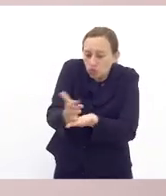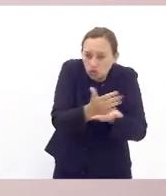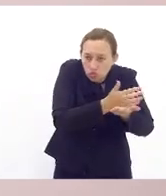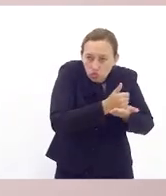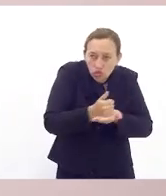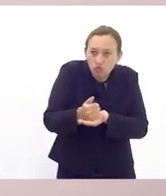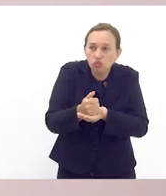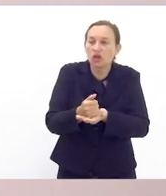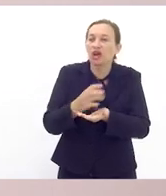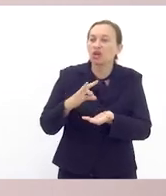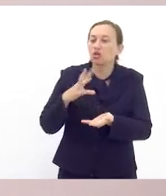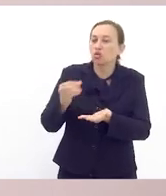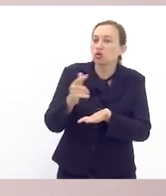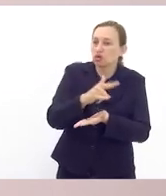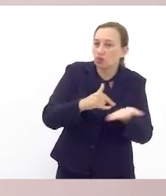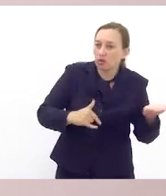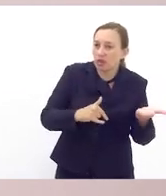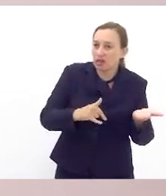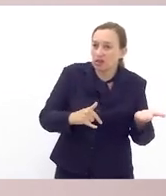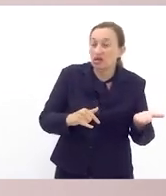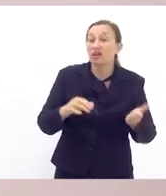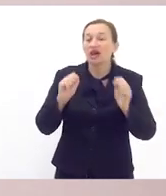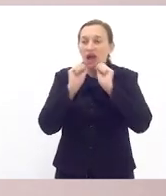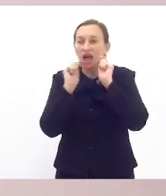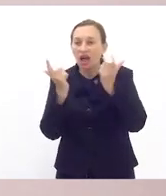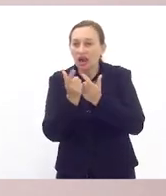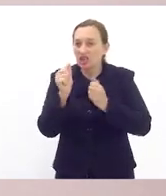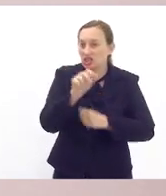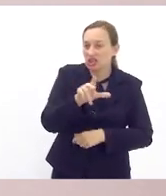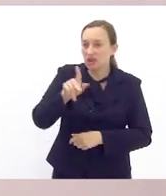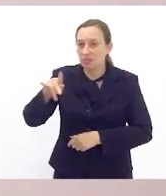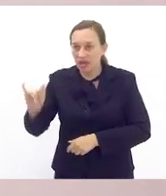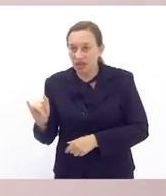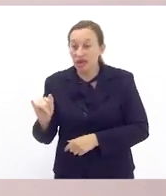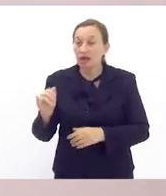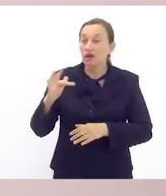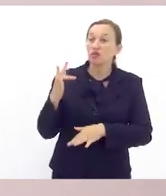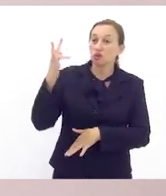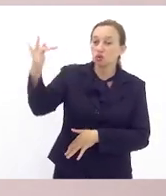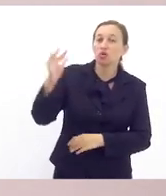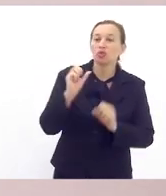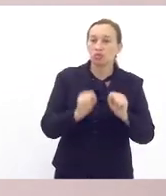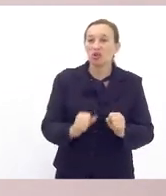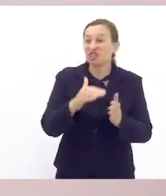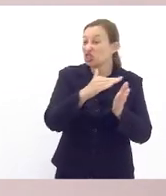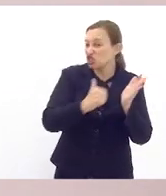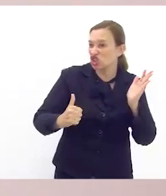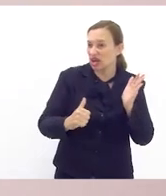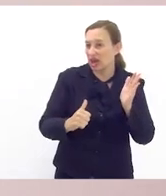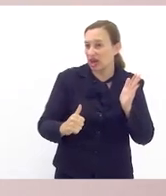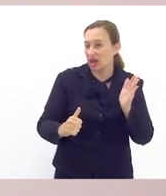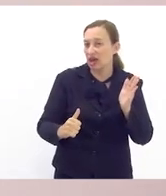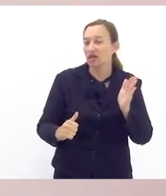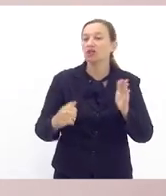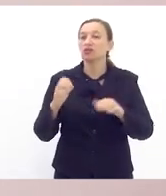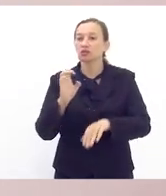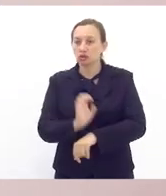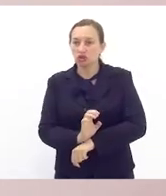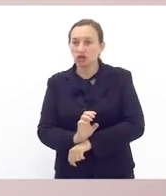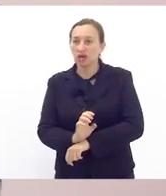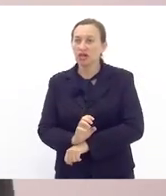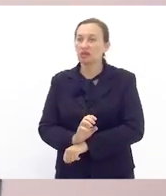que vai ser feita agora tá Para que futuramente a gente possa banir do nosso Estado